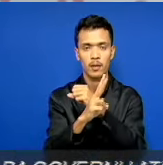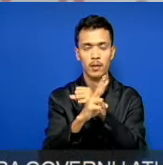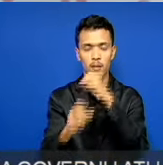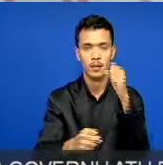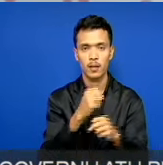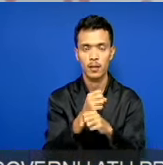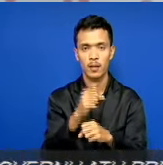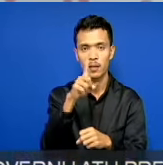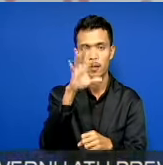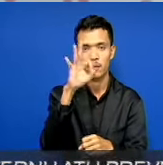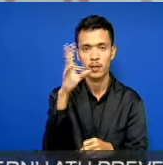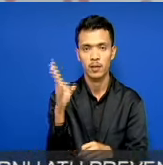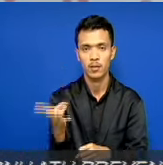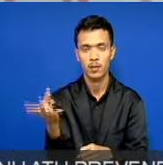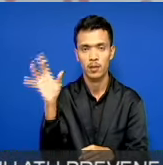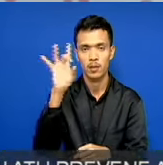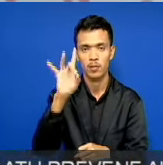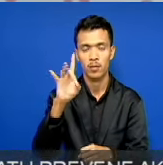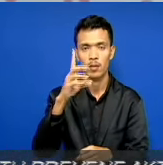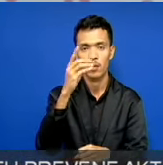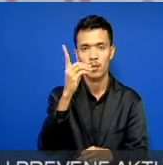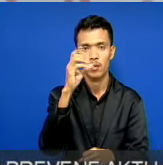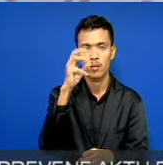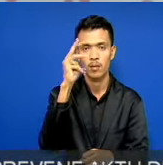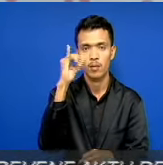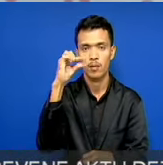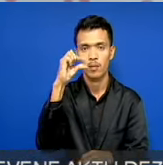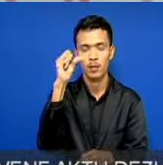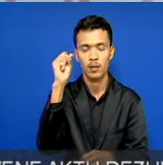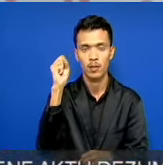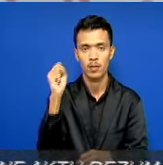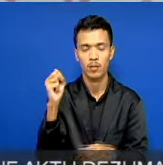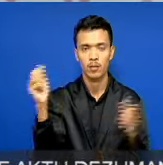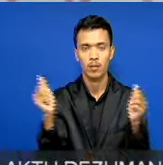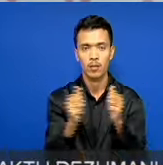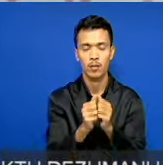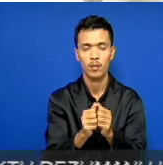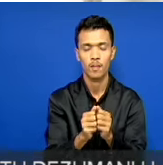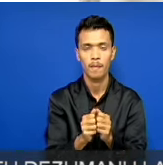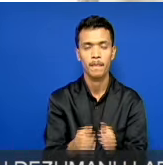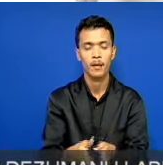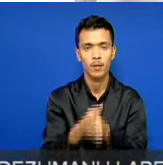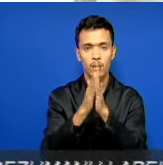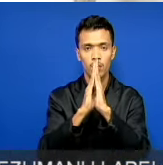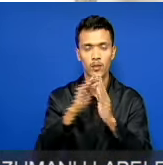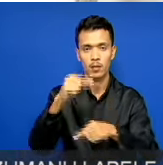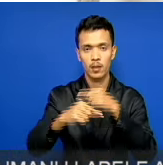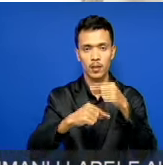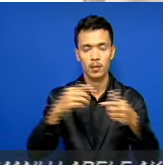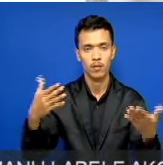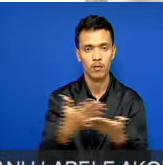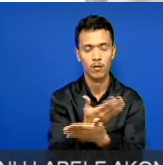tinang rihuida atusia hito no Lura Singualu. Domingos Pinto de Araújo Moniz, o código atai, rusuba geração